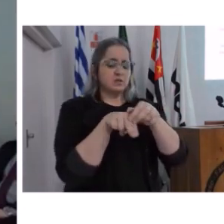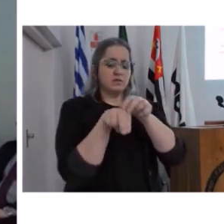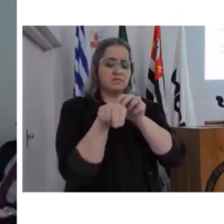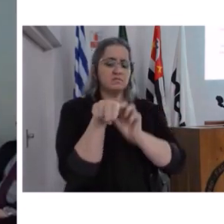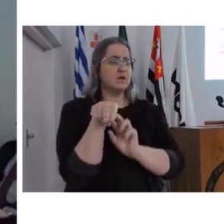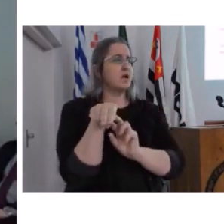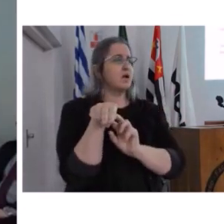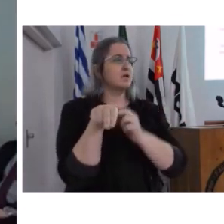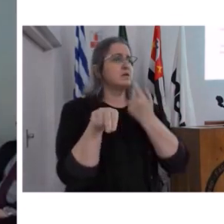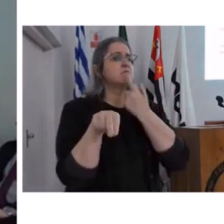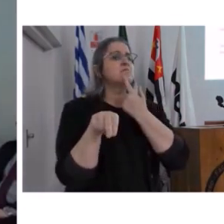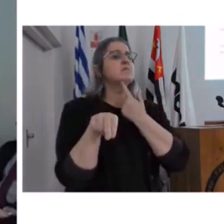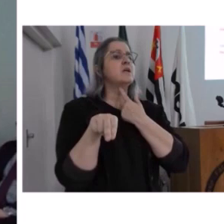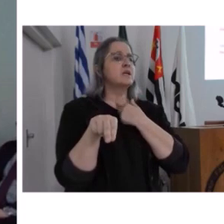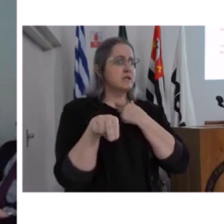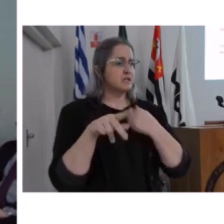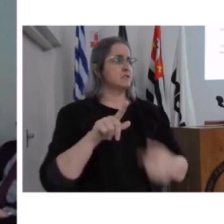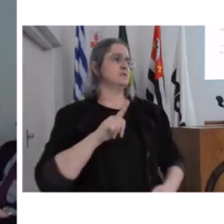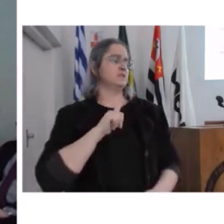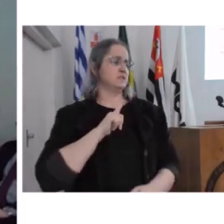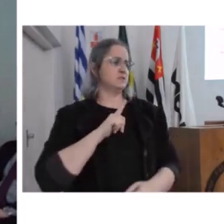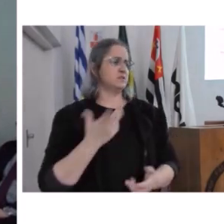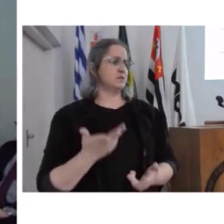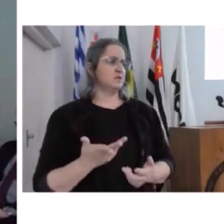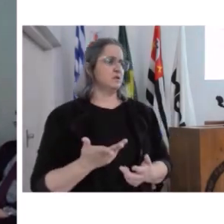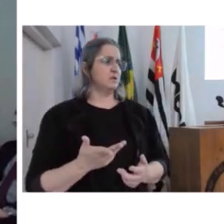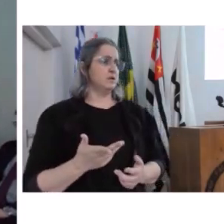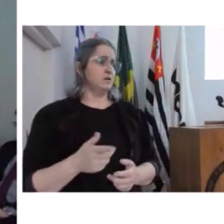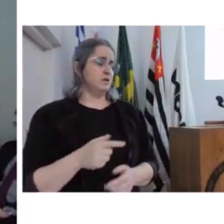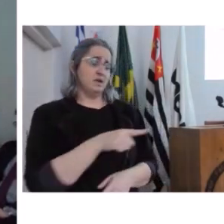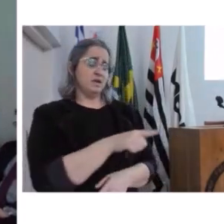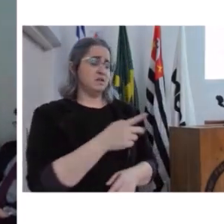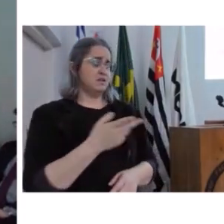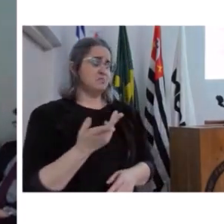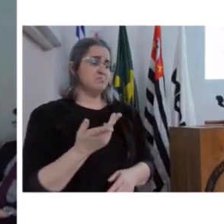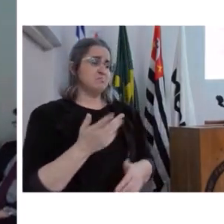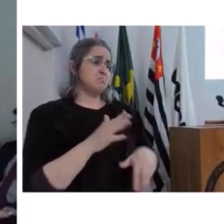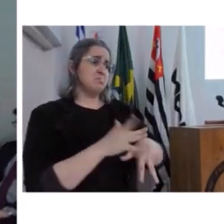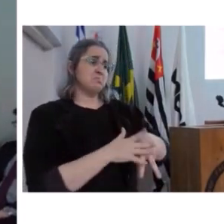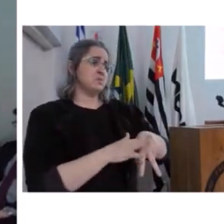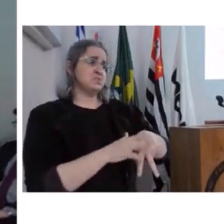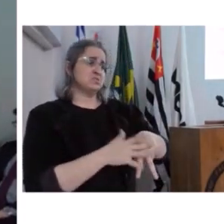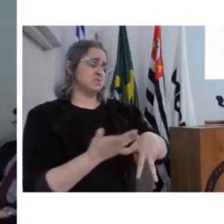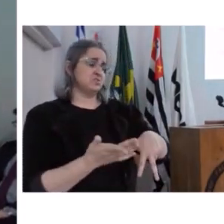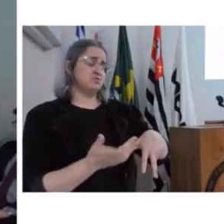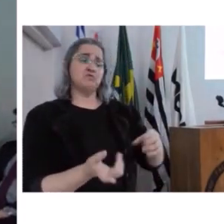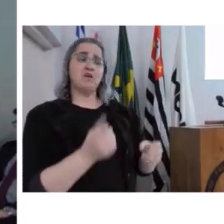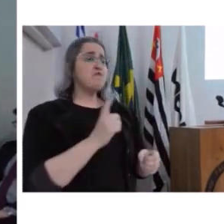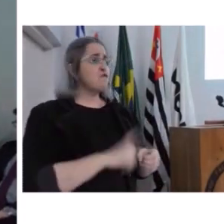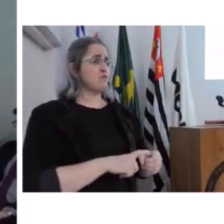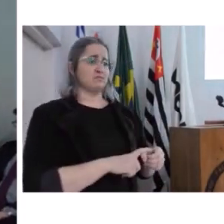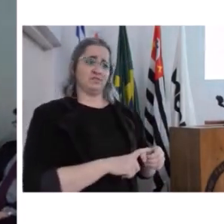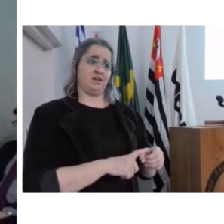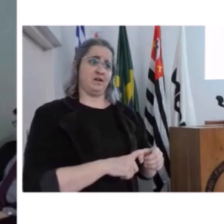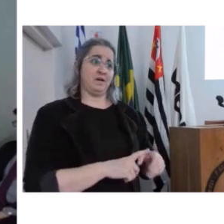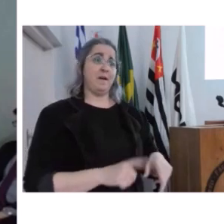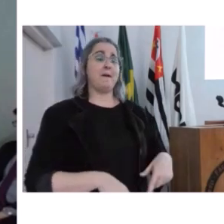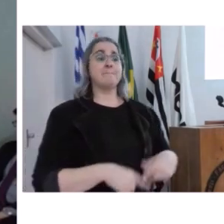mucosa jugal. Eles nem viram, porque para eles é um paciente que não vai ter retorno. Mas